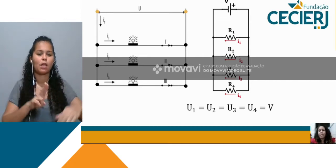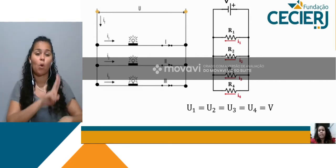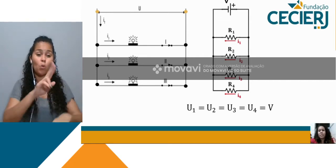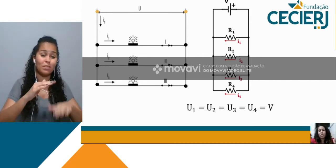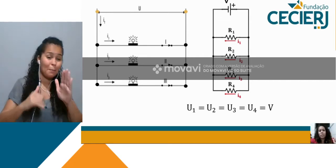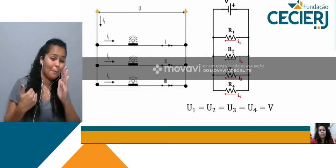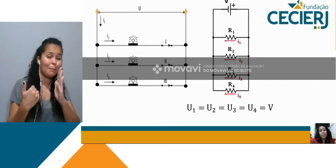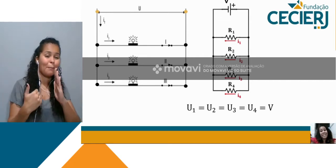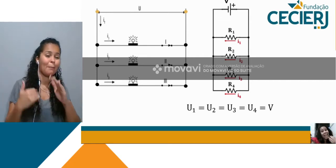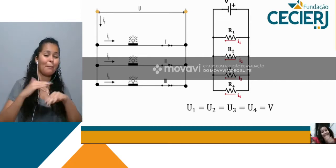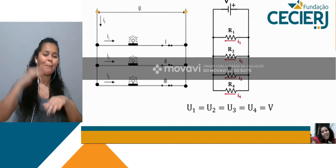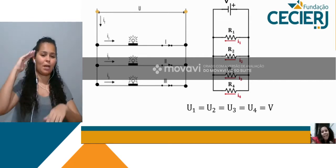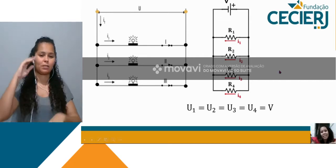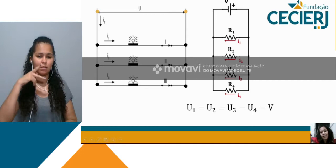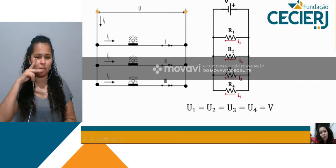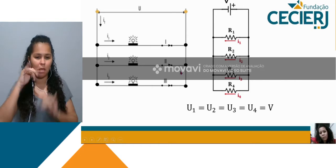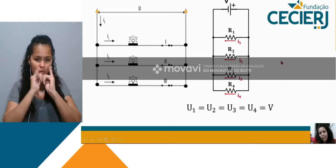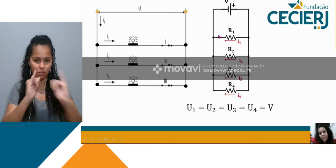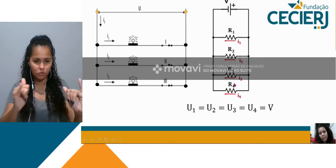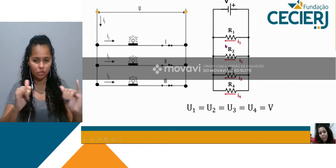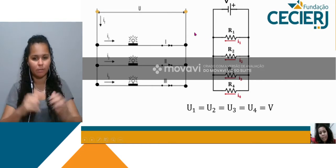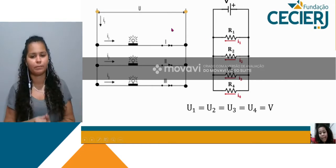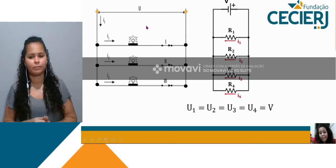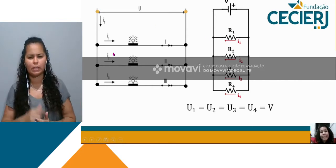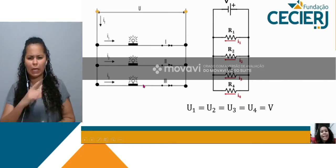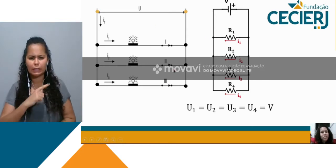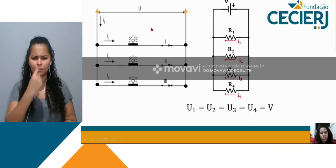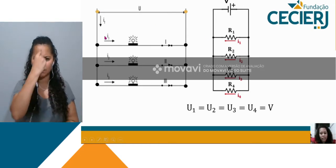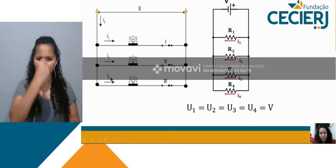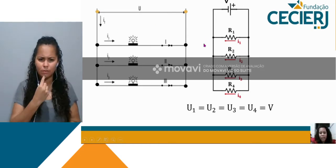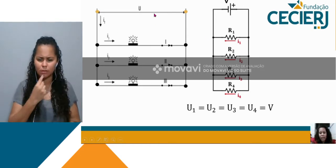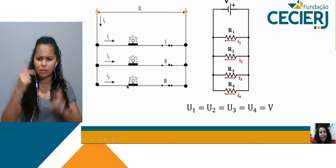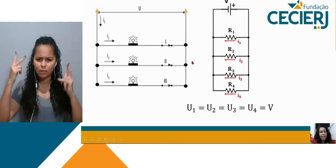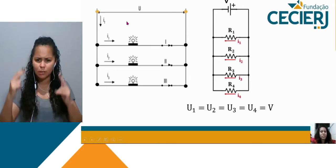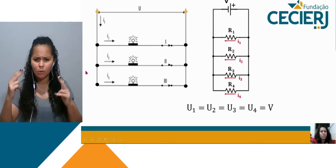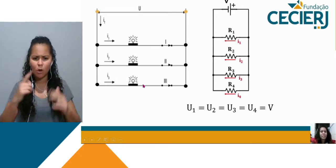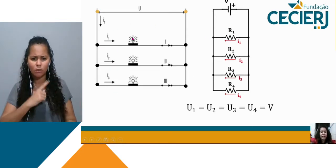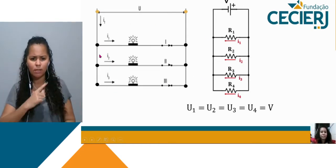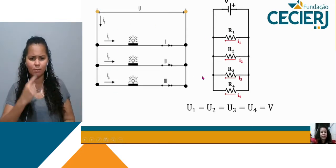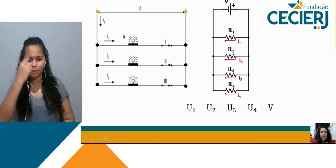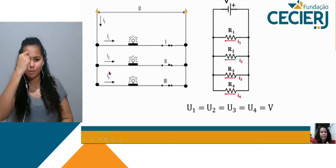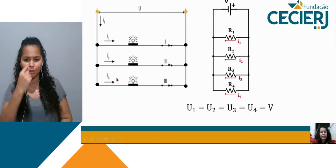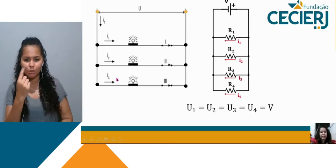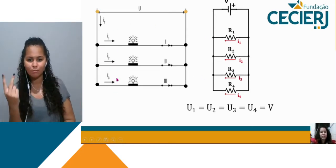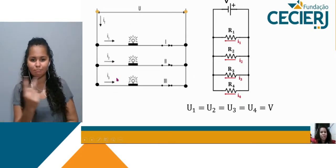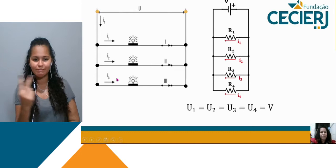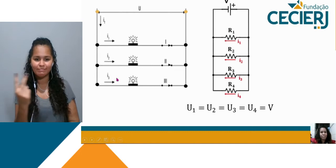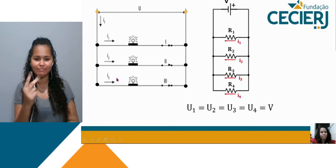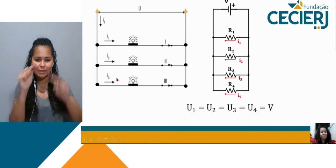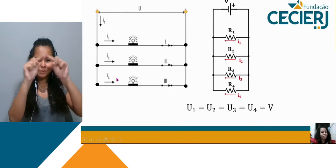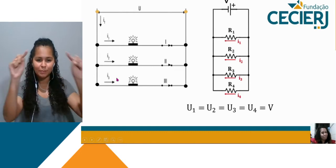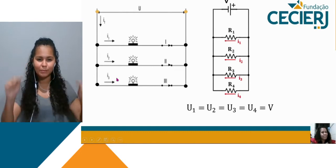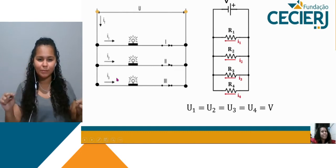gastam uma certa energia. E aí, essa configuração aqui é idêntica à que a gente tem aqui nesse